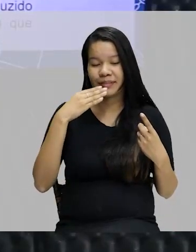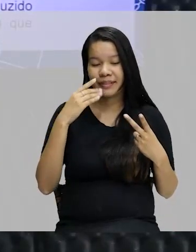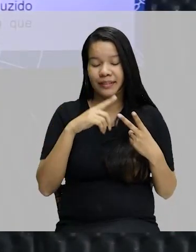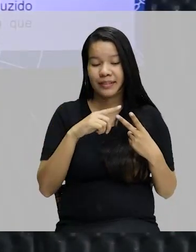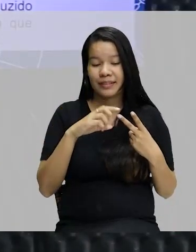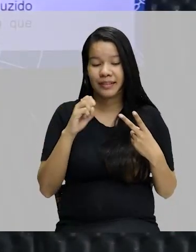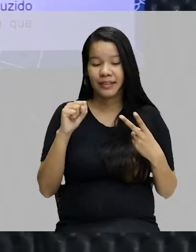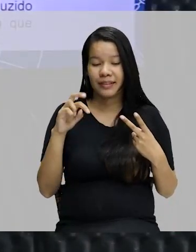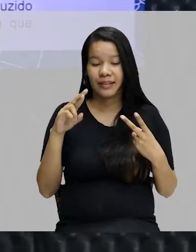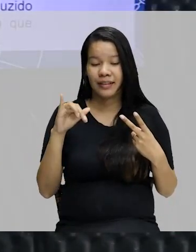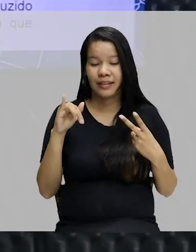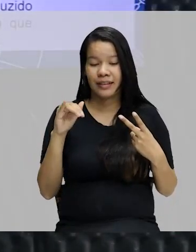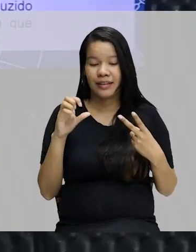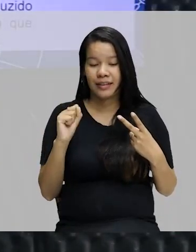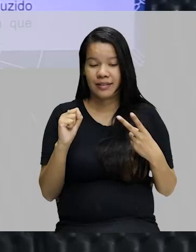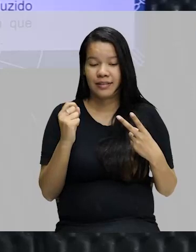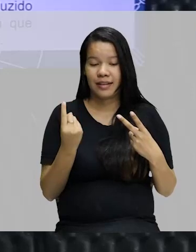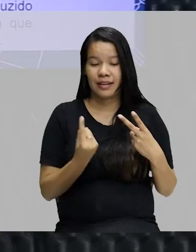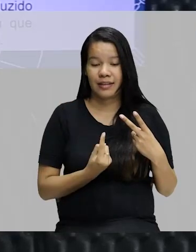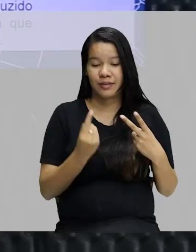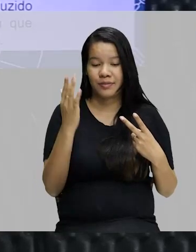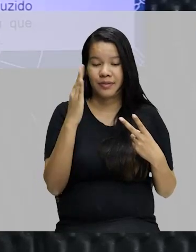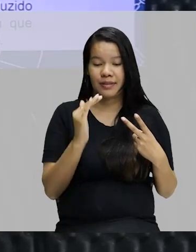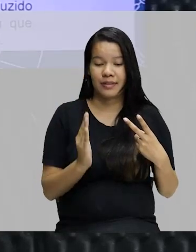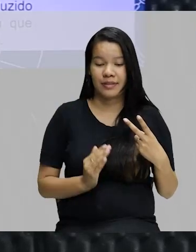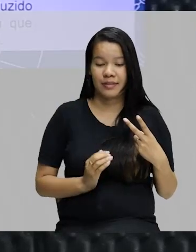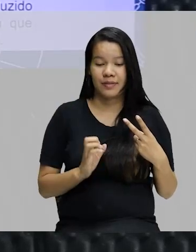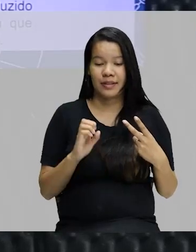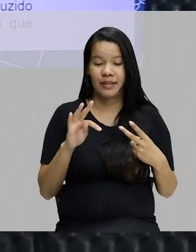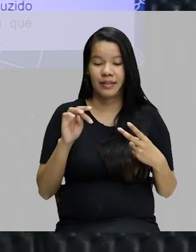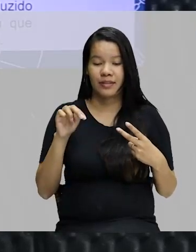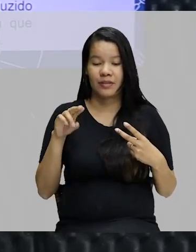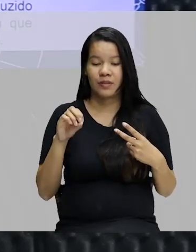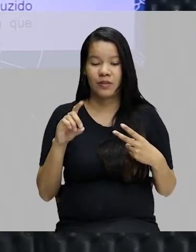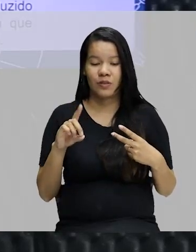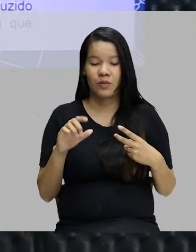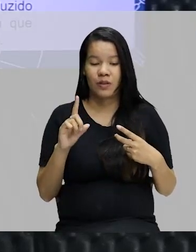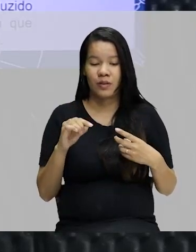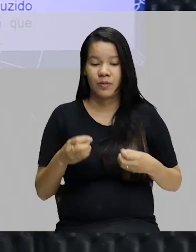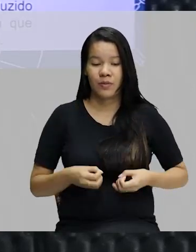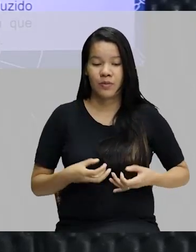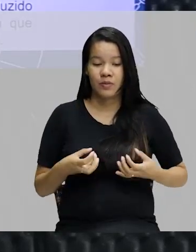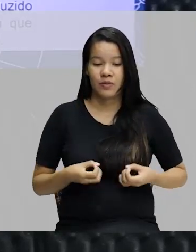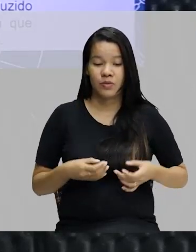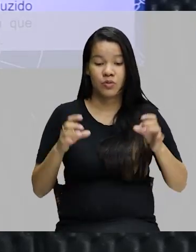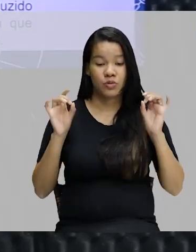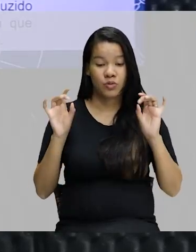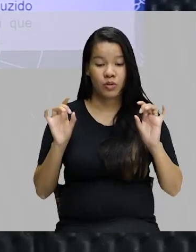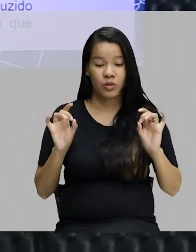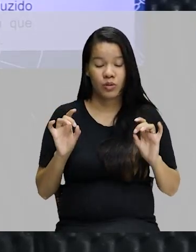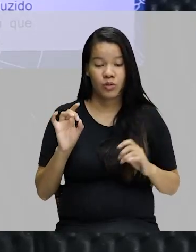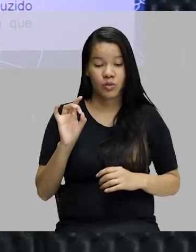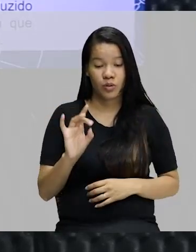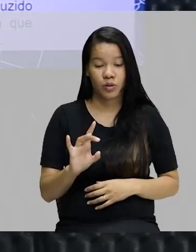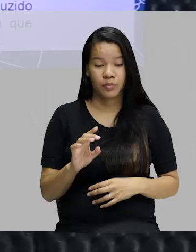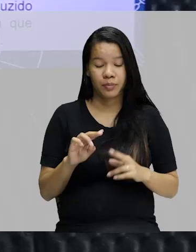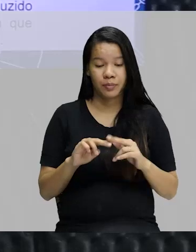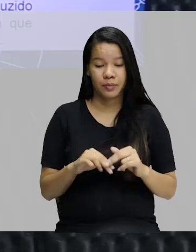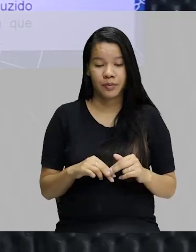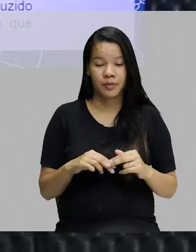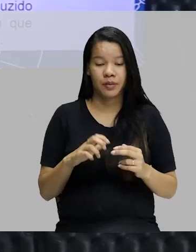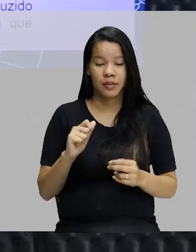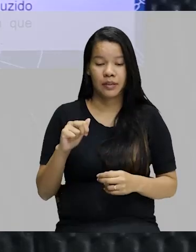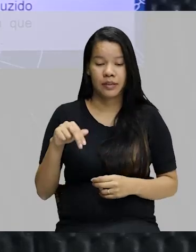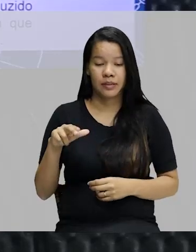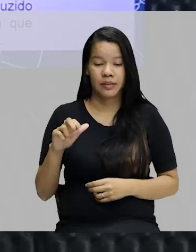cereais. No Brasil, o etanol é produzido somente pela fermentação da cana-de-açúcar, em que cerca